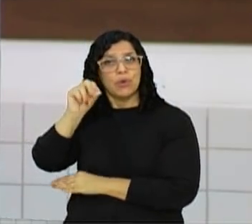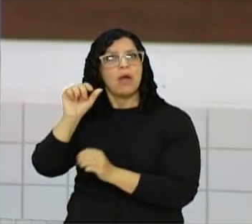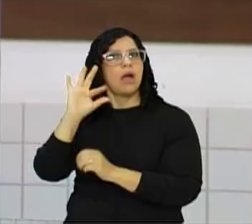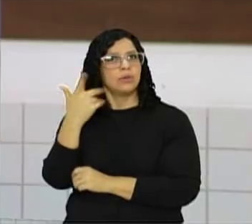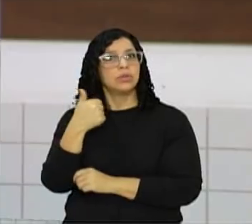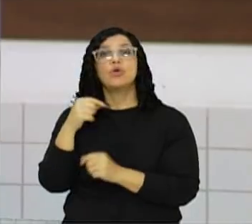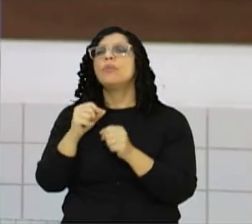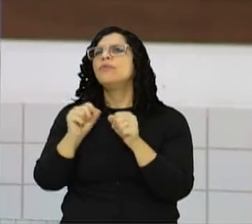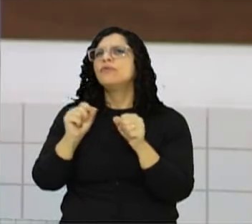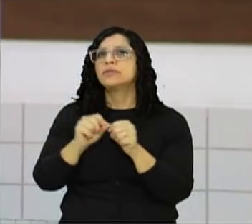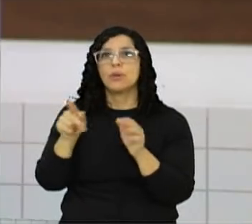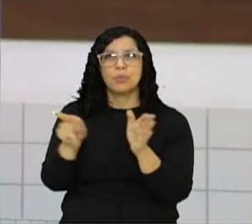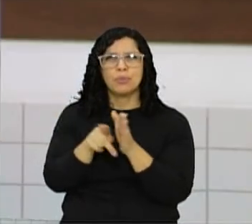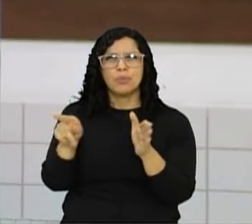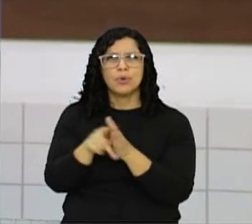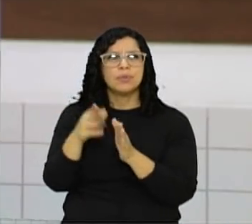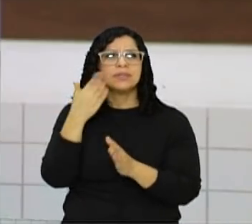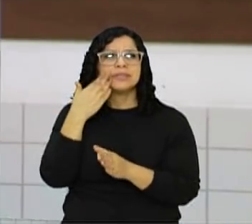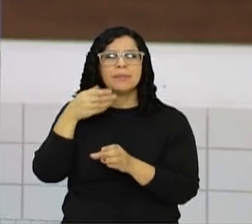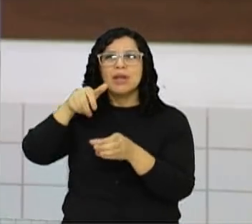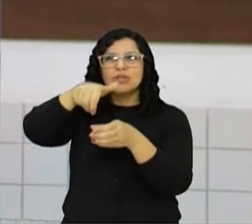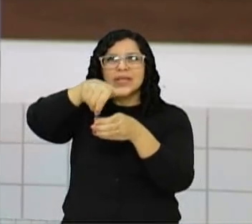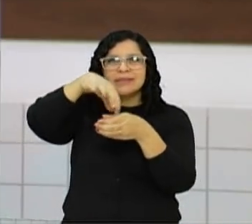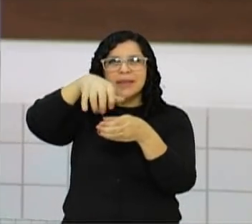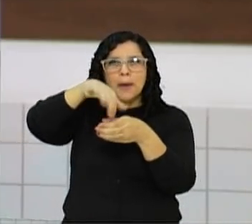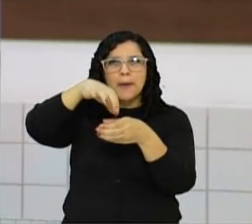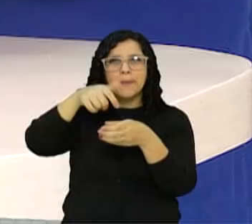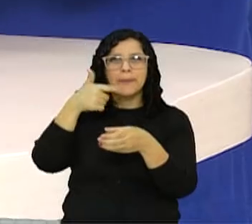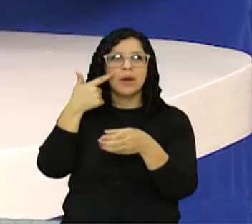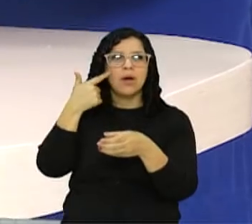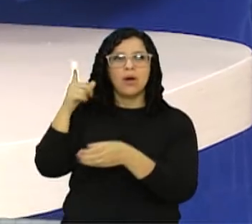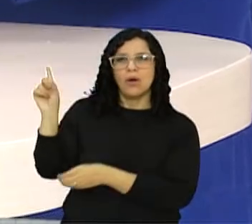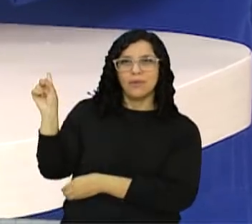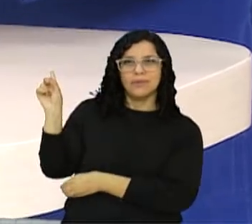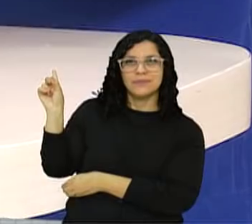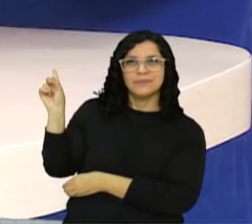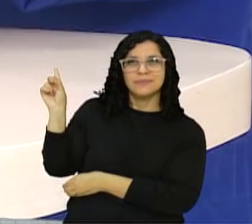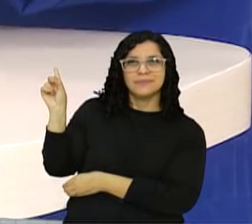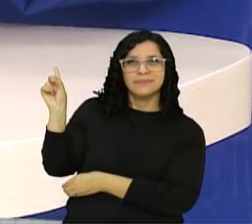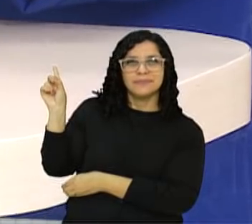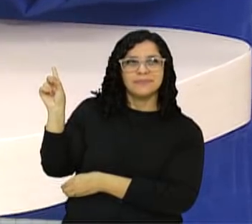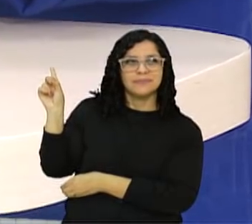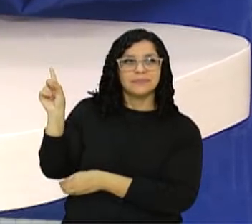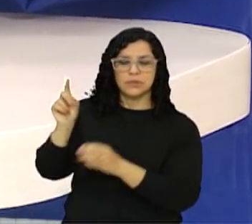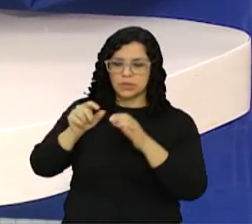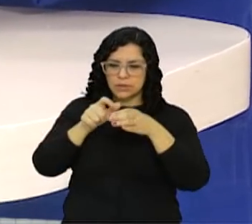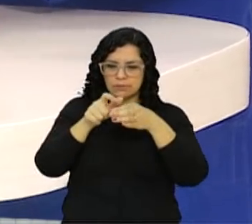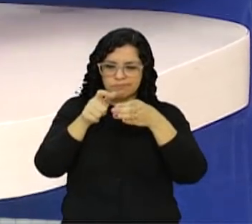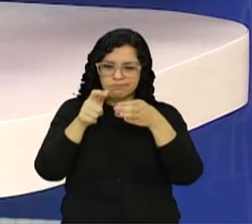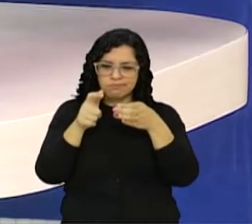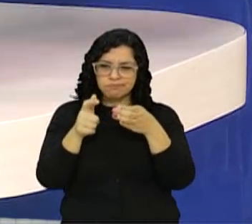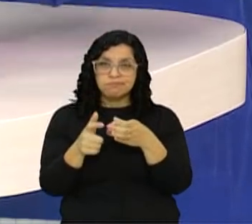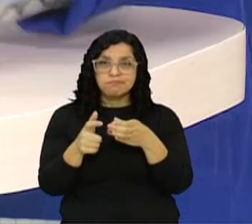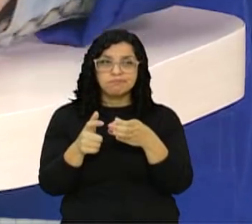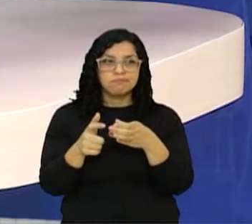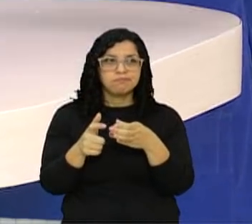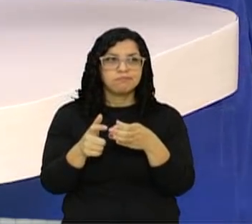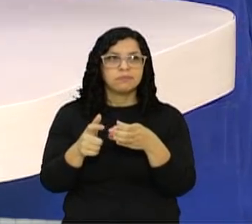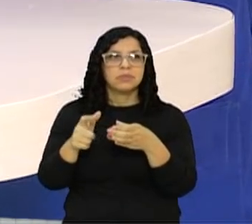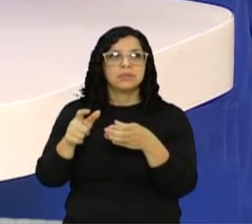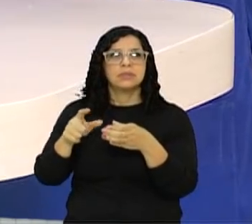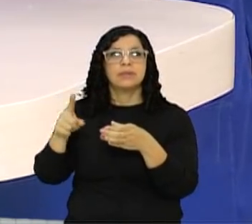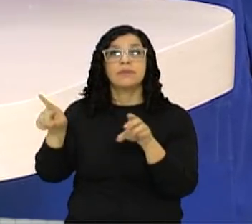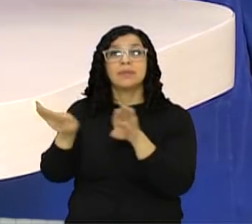material? Na parte externa da garrafa, sobre, né, a abertura, a boca